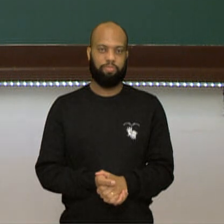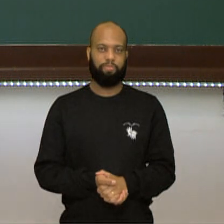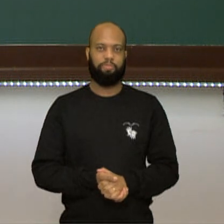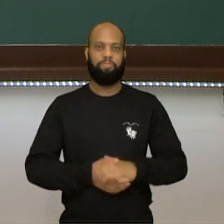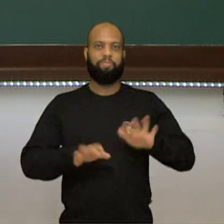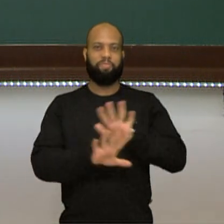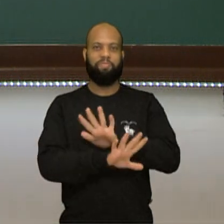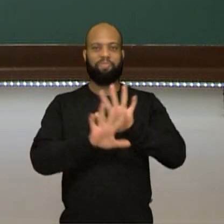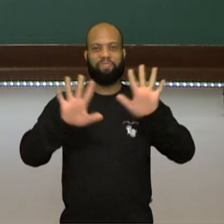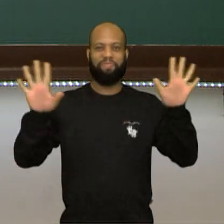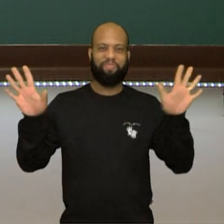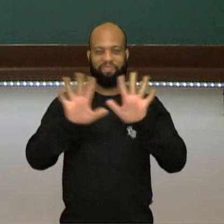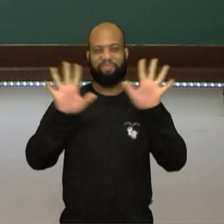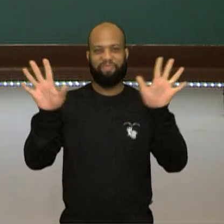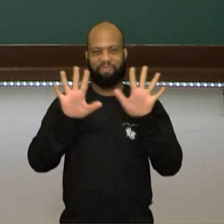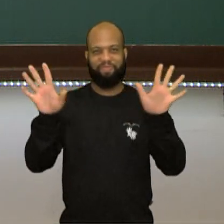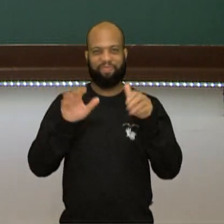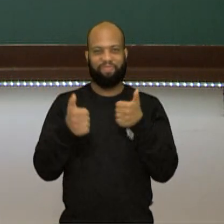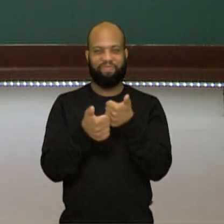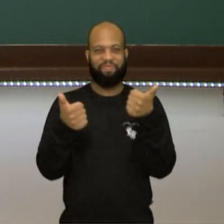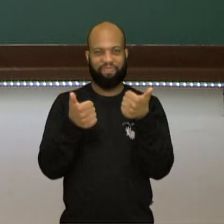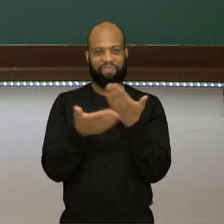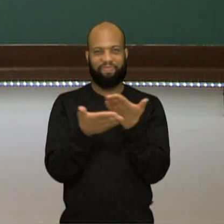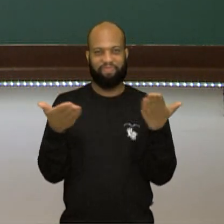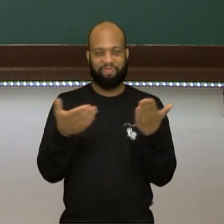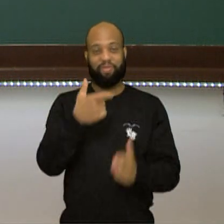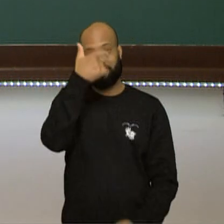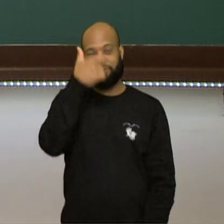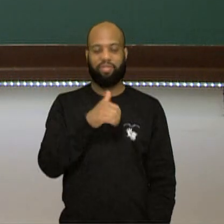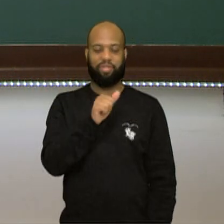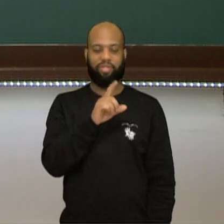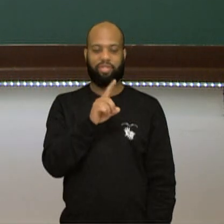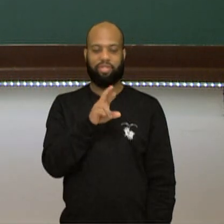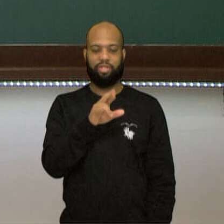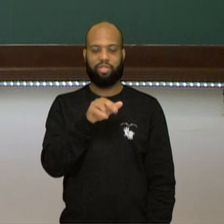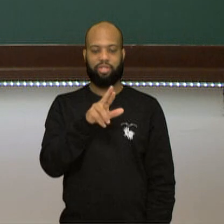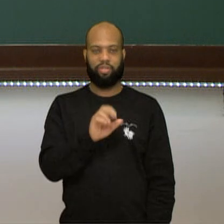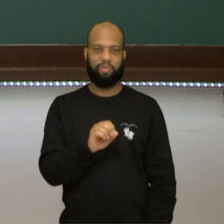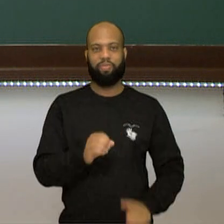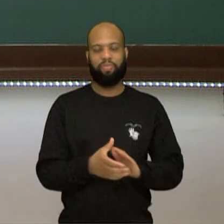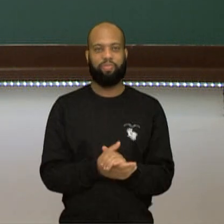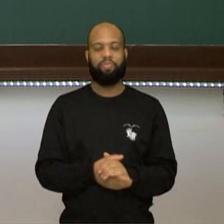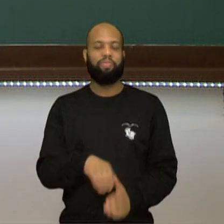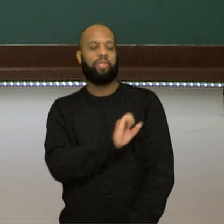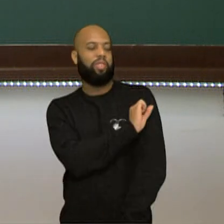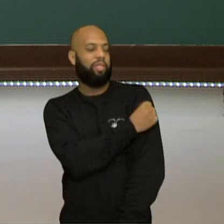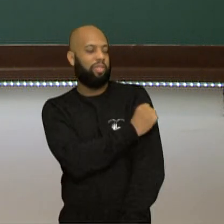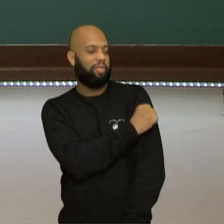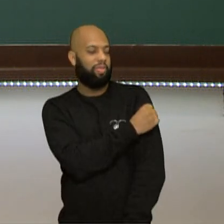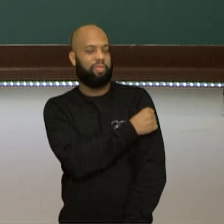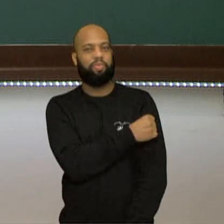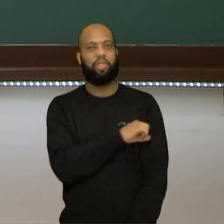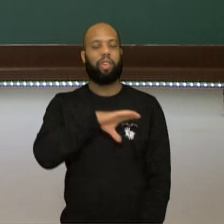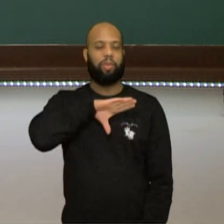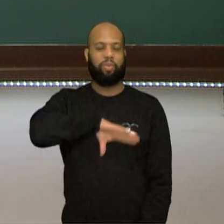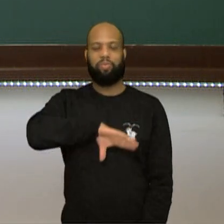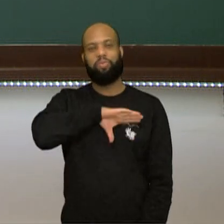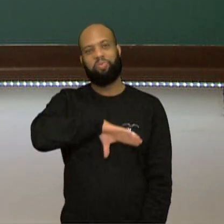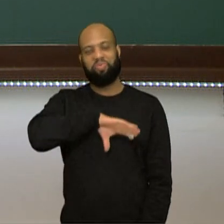Salve, salve, salve, meu querido! Salve, salve, salve, minha querida! Professor Adriano na área! Oitavo ano,